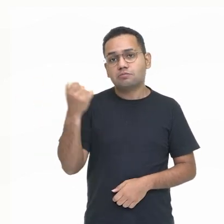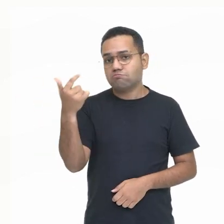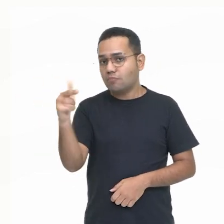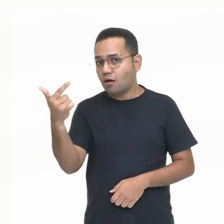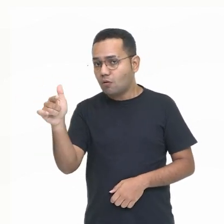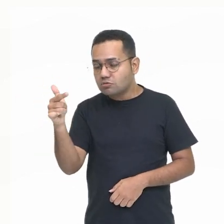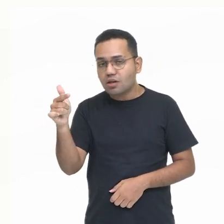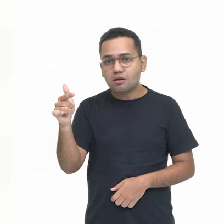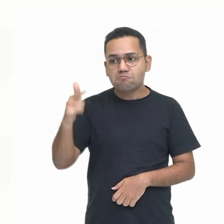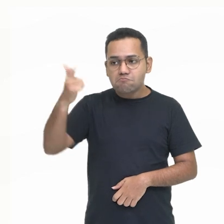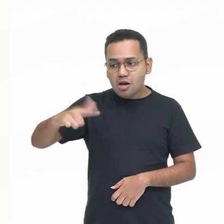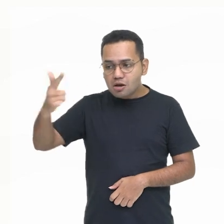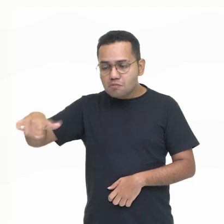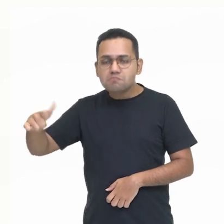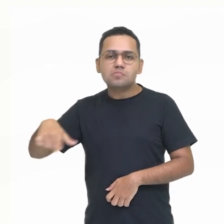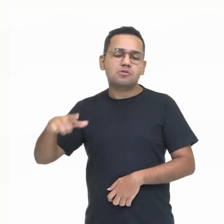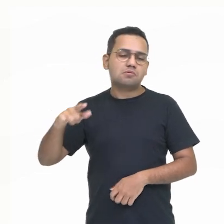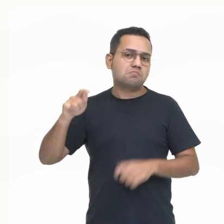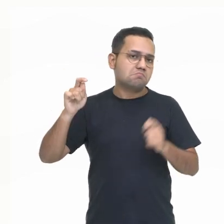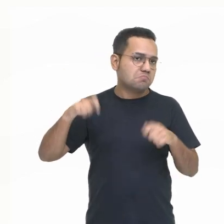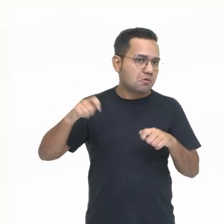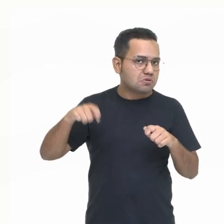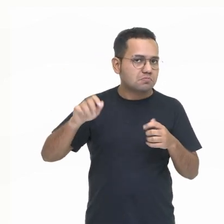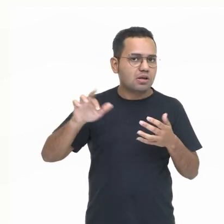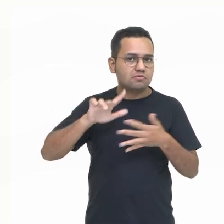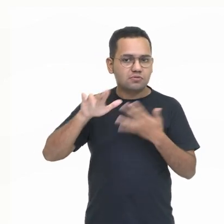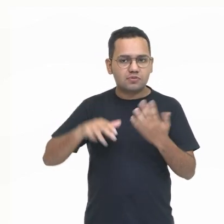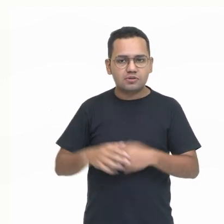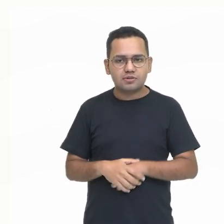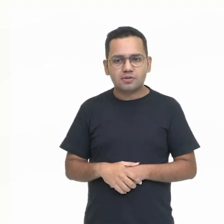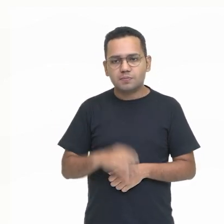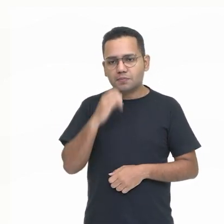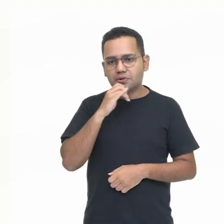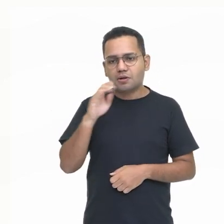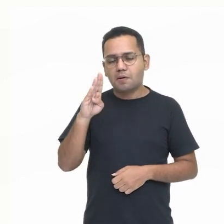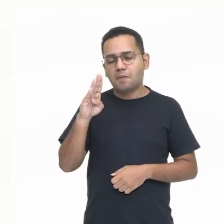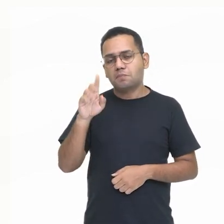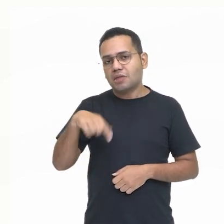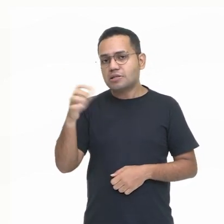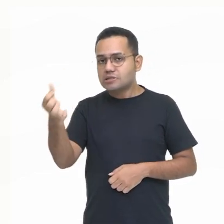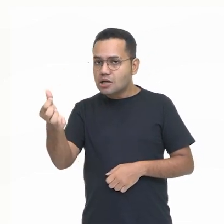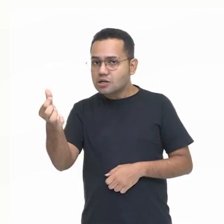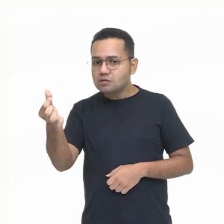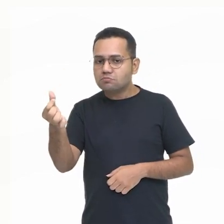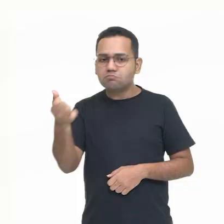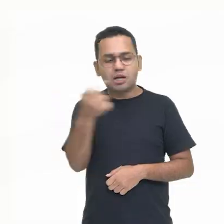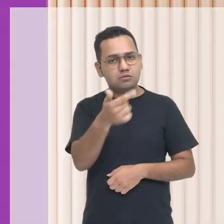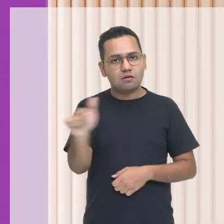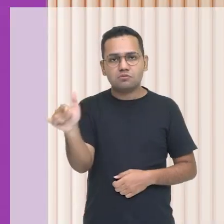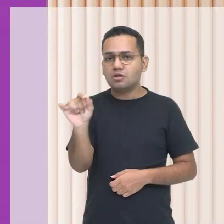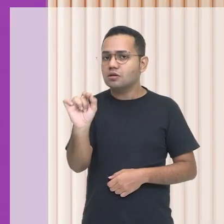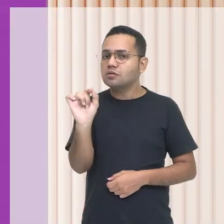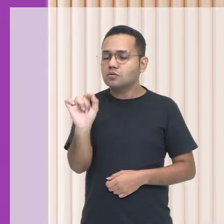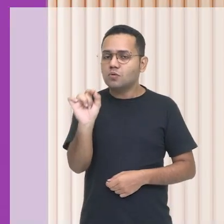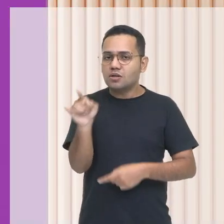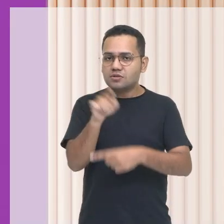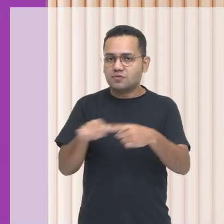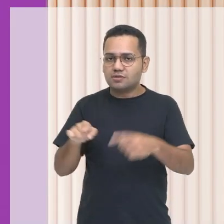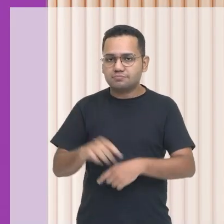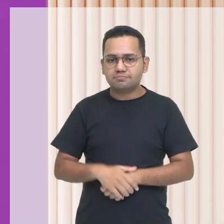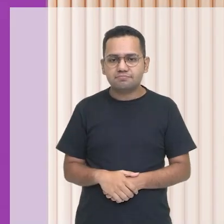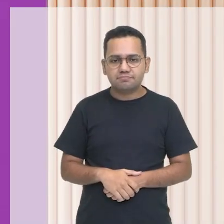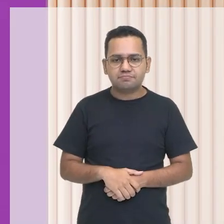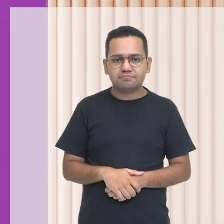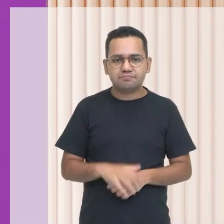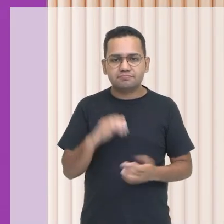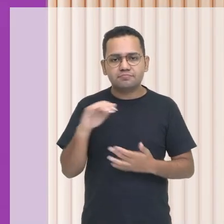aí seria muito maior, né? Seria então o fatorial de 6, né? Sem a parte da divisão, ok? Então